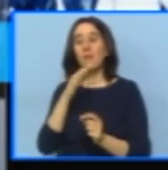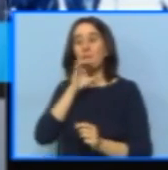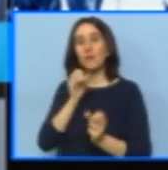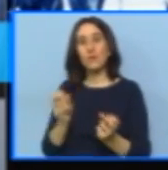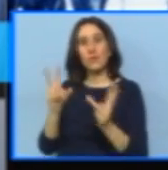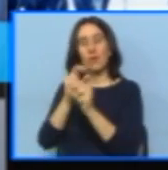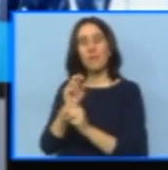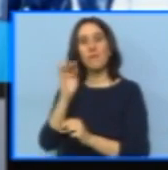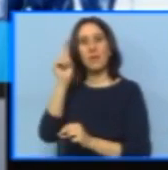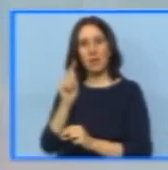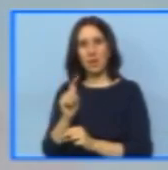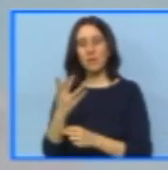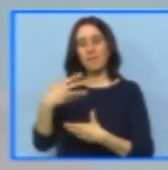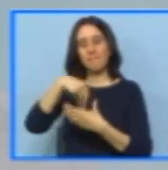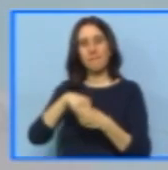vida cristã.